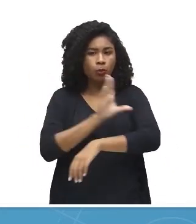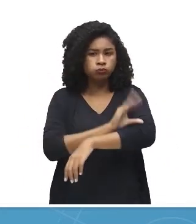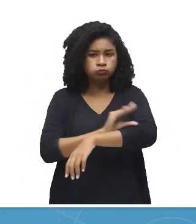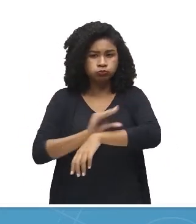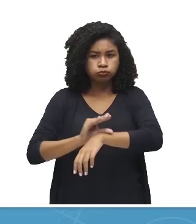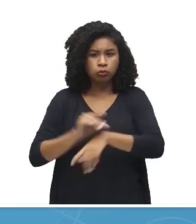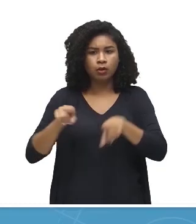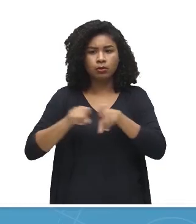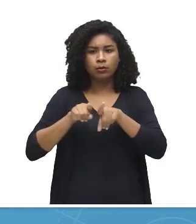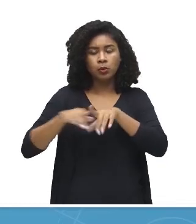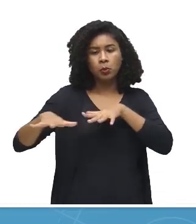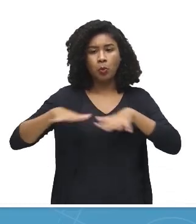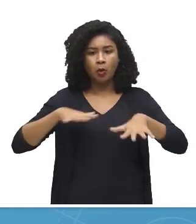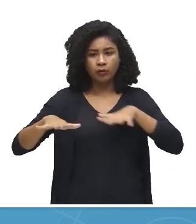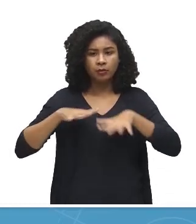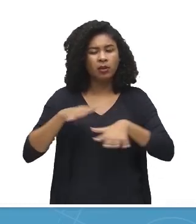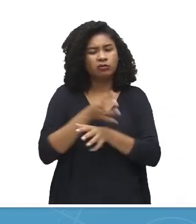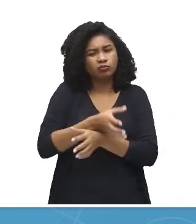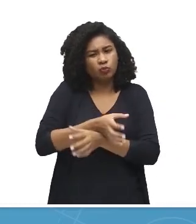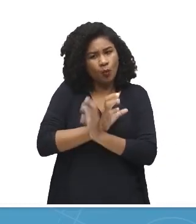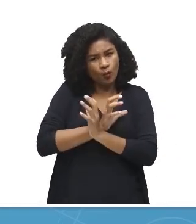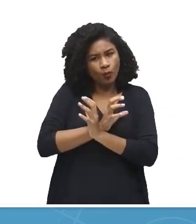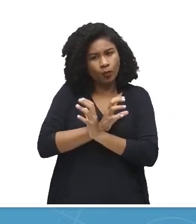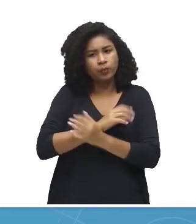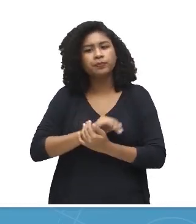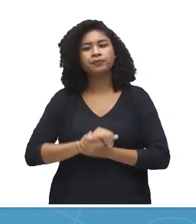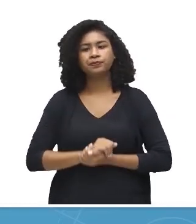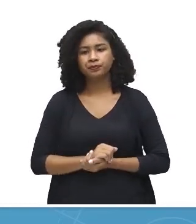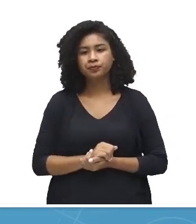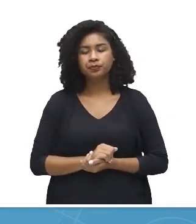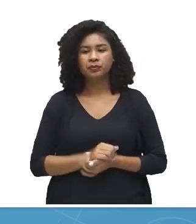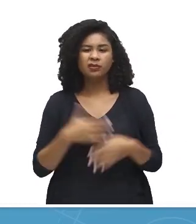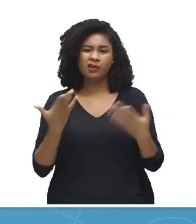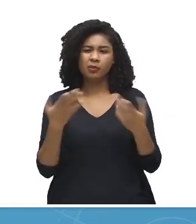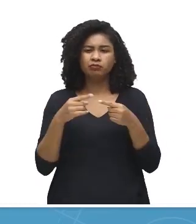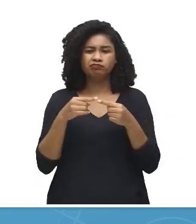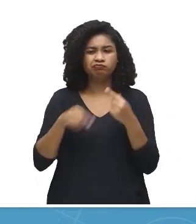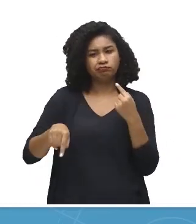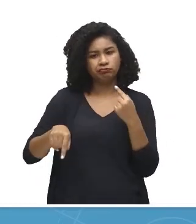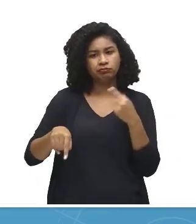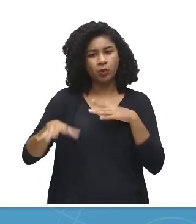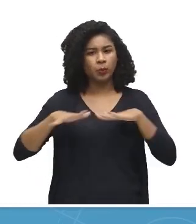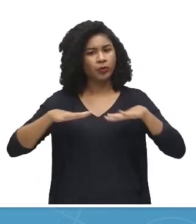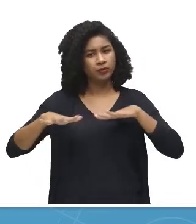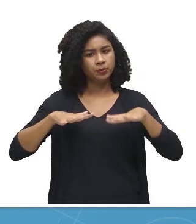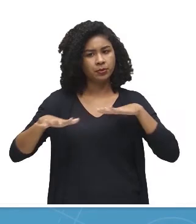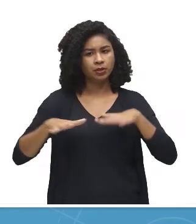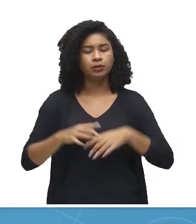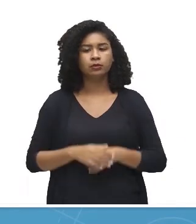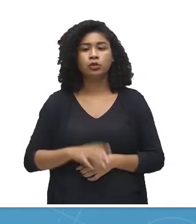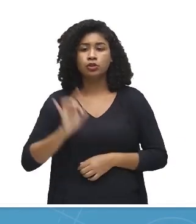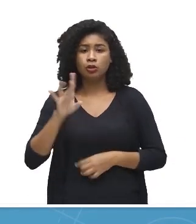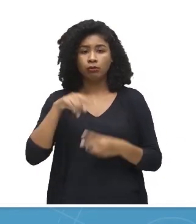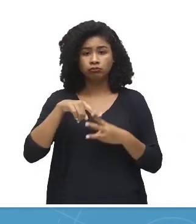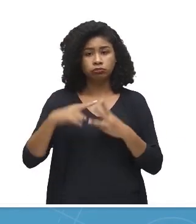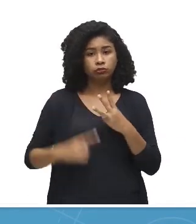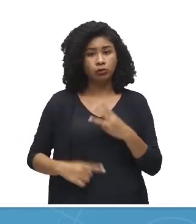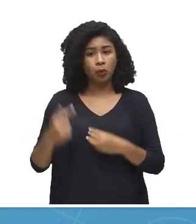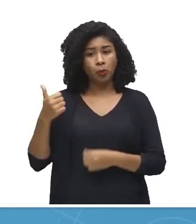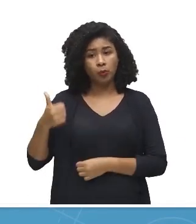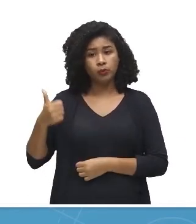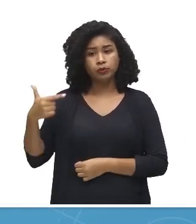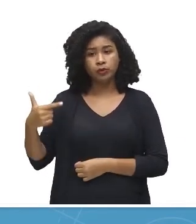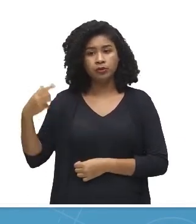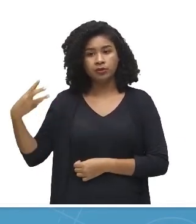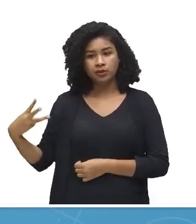né? Formado ali pelos ossos também, tá? O sistema locomotor. Tá? Então, as funções do tecido epitelial são apenas ali a 1, a 2 e a